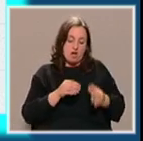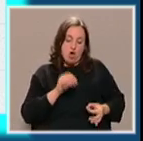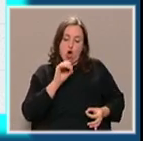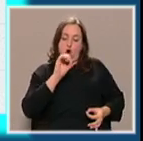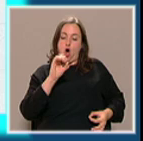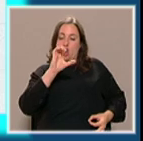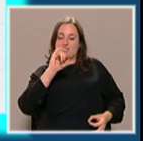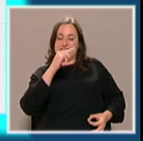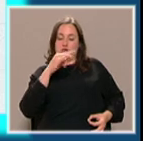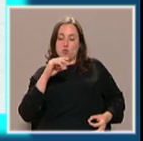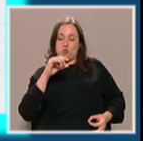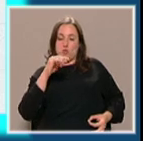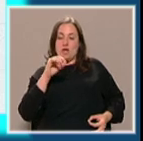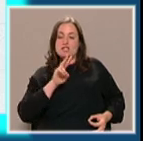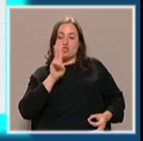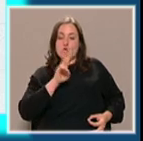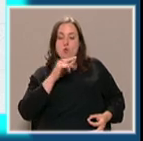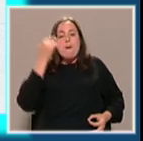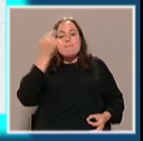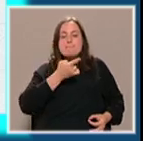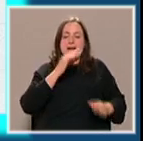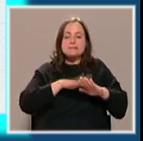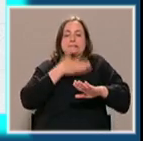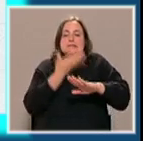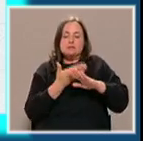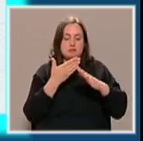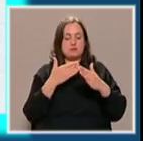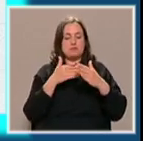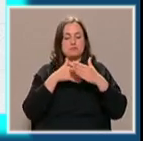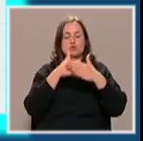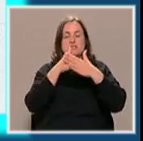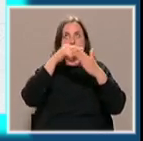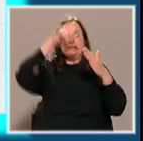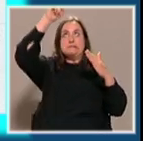2, então tem que existir uma intensificação do processo. Este pico